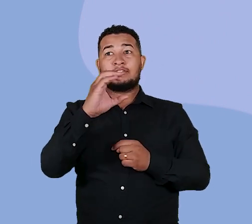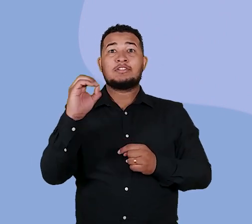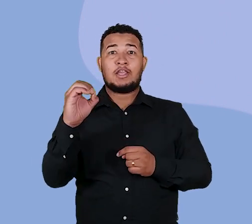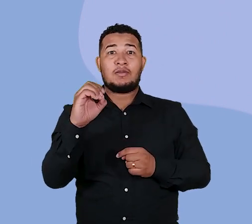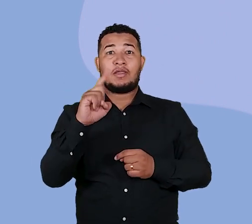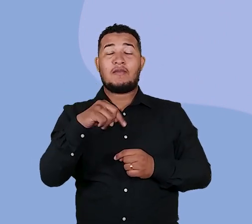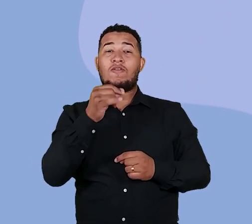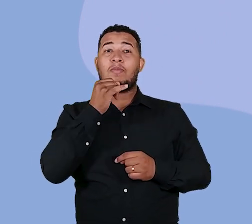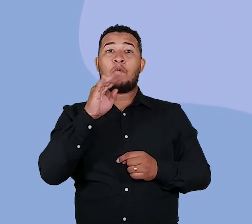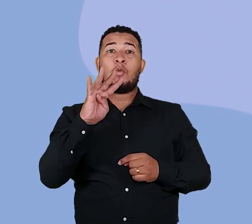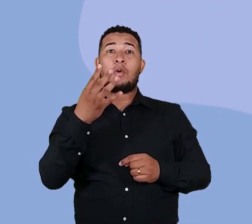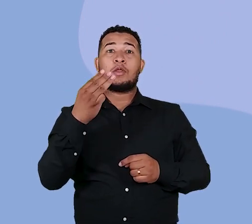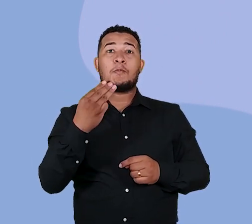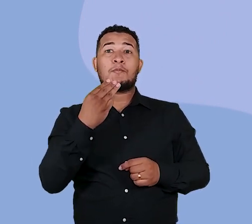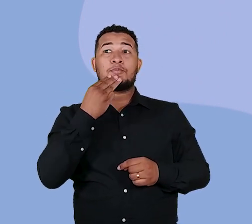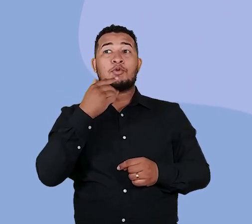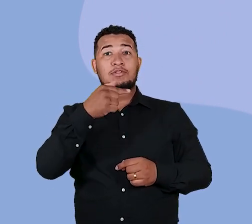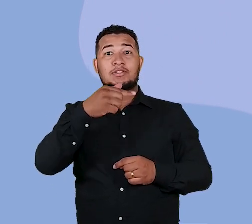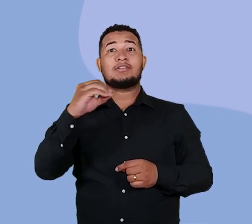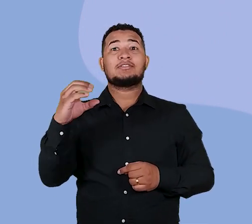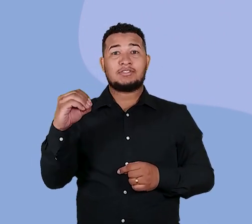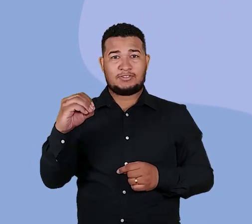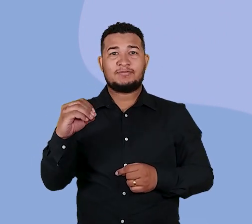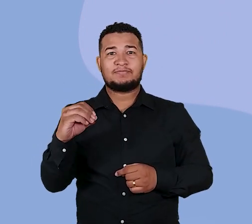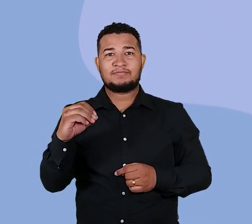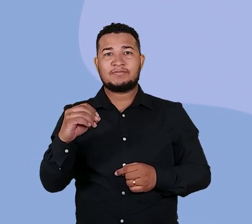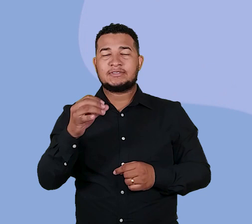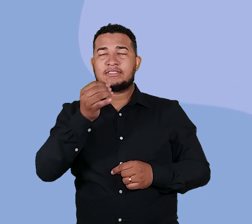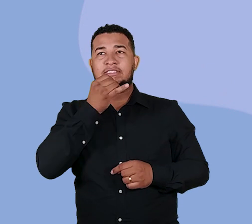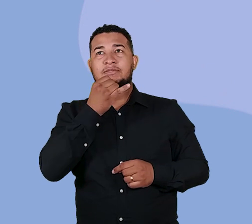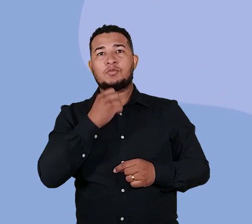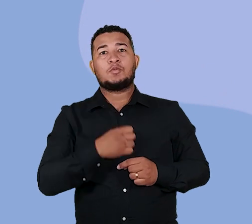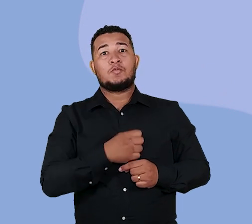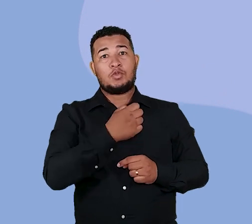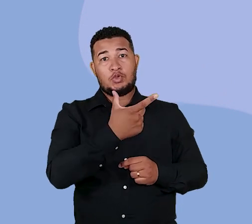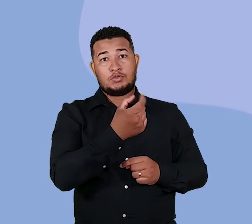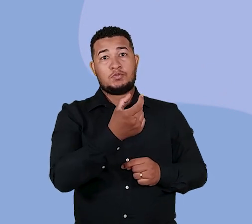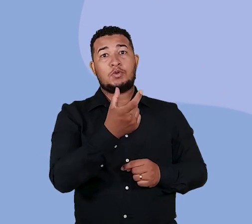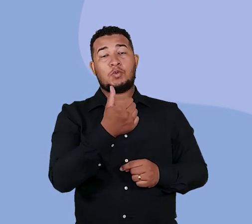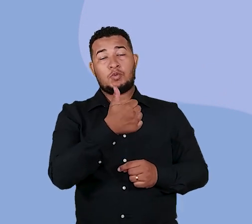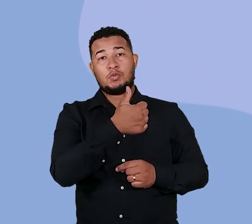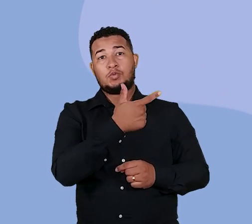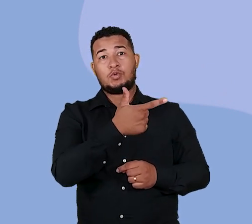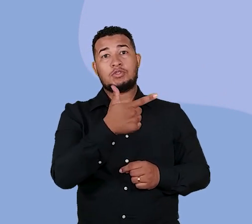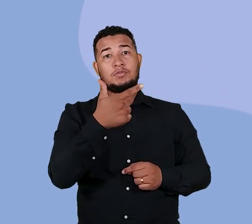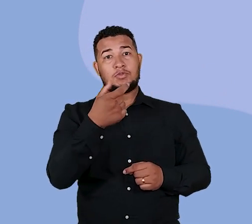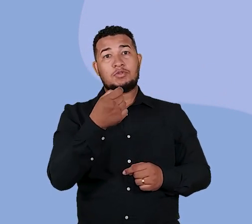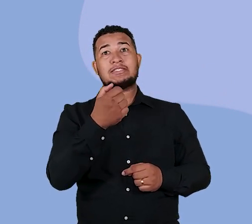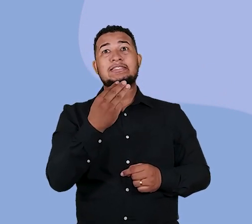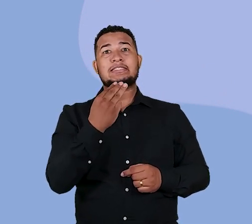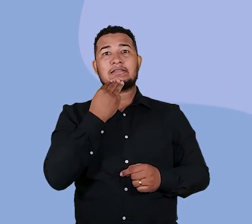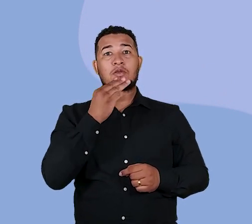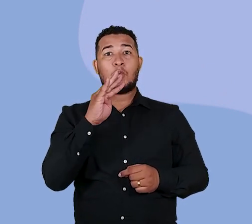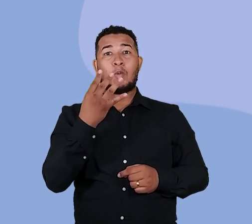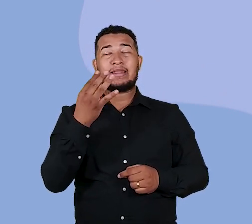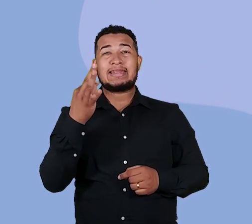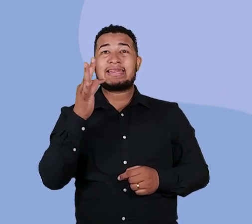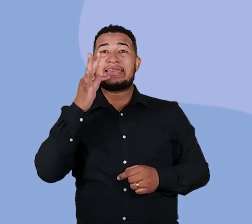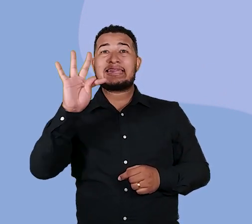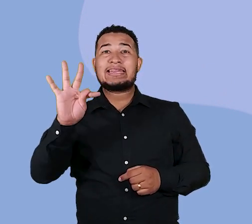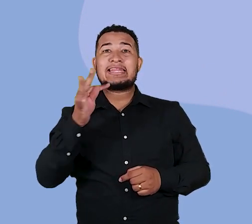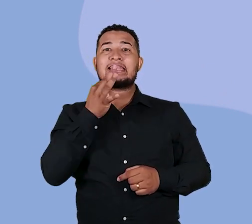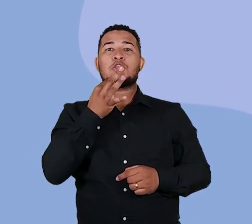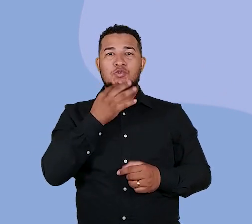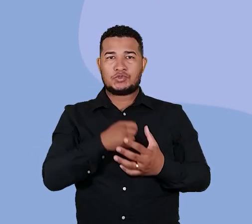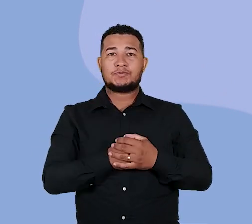os 2 zeros, fica 700. Então temos 2.100, 4 trilhões e o quê? Aí você não